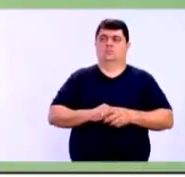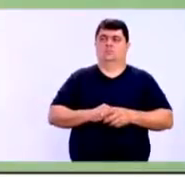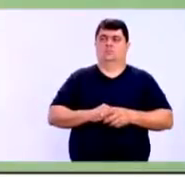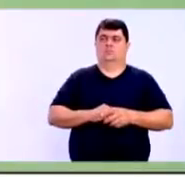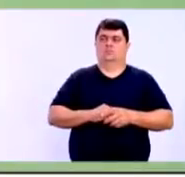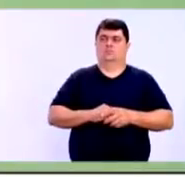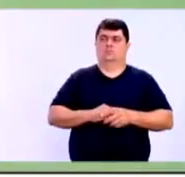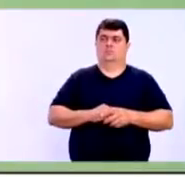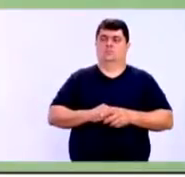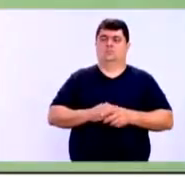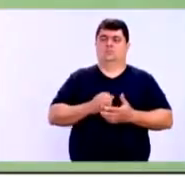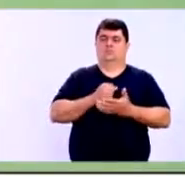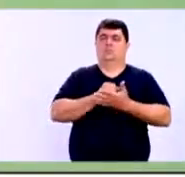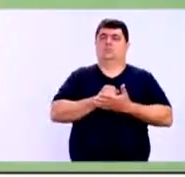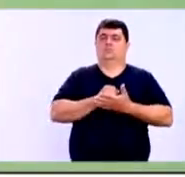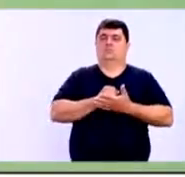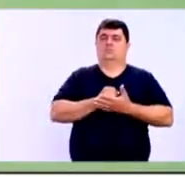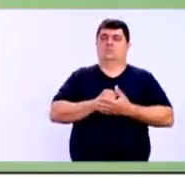Vamos lá, me ajuda aqui.